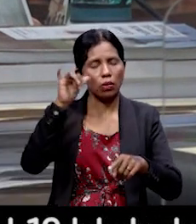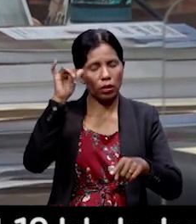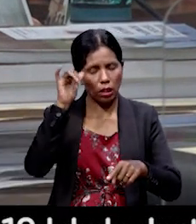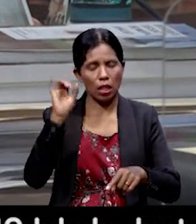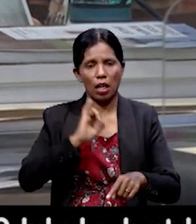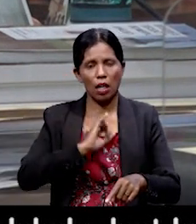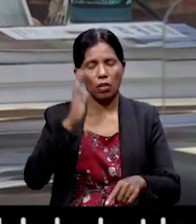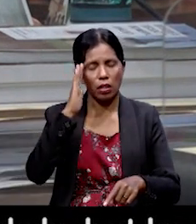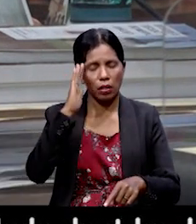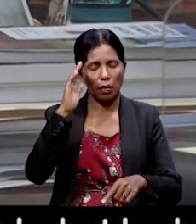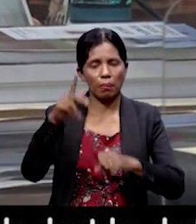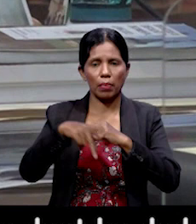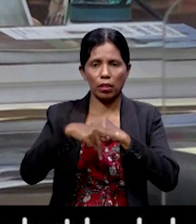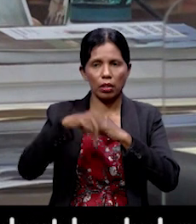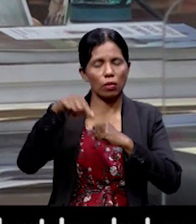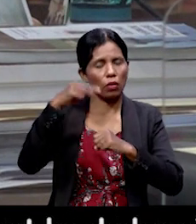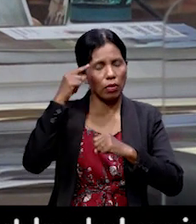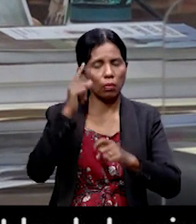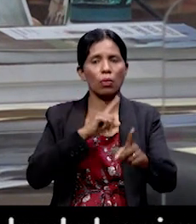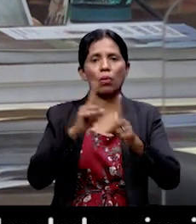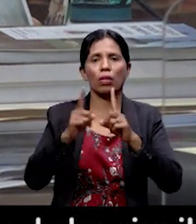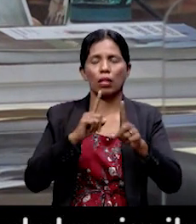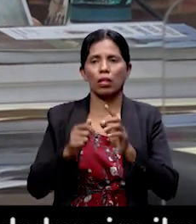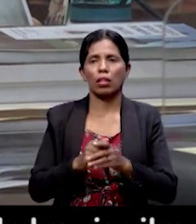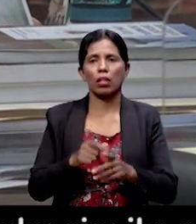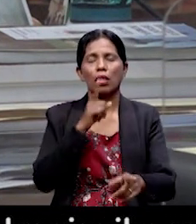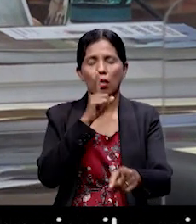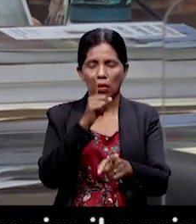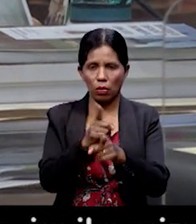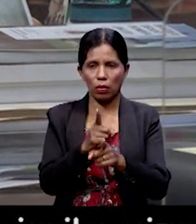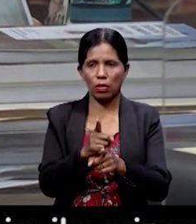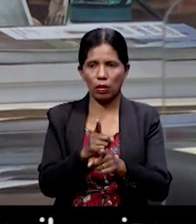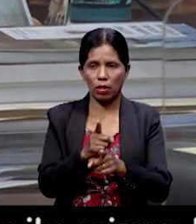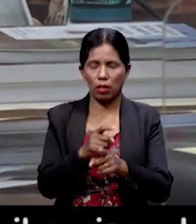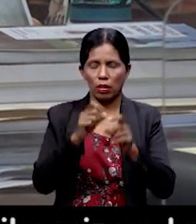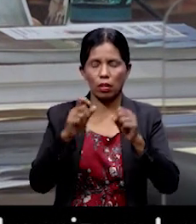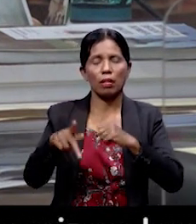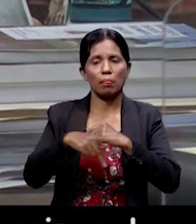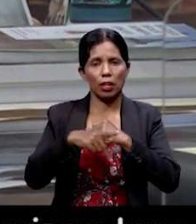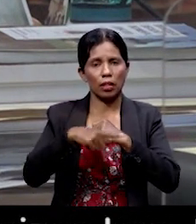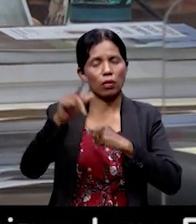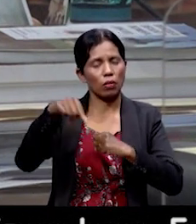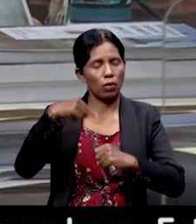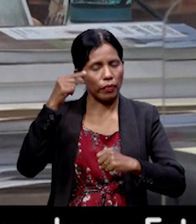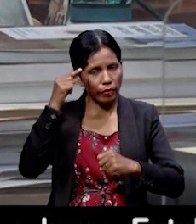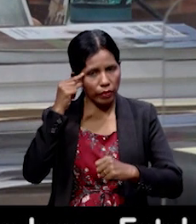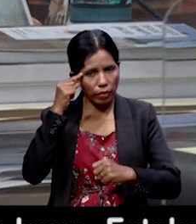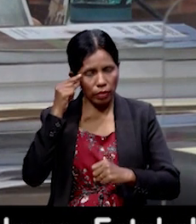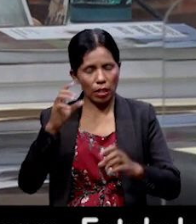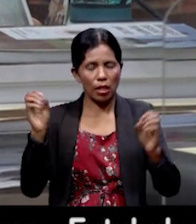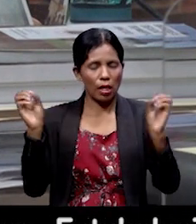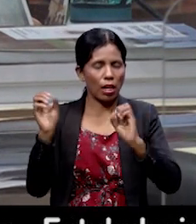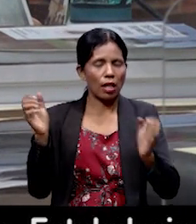katak Bancada governo nia moskolia. Katak ne realidade ida ke própria bancada do governo não consegue